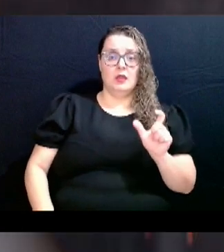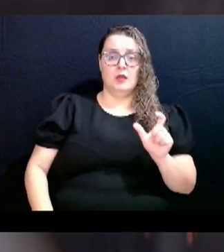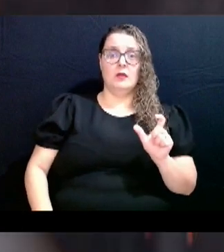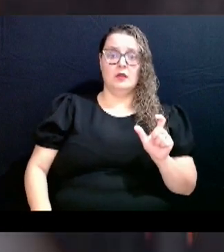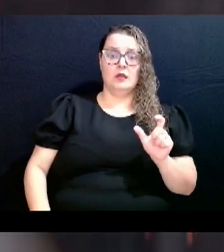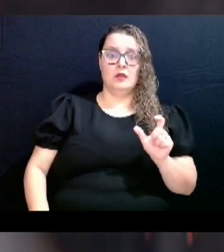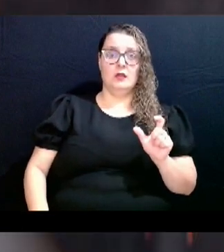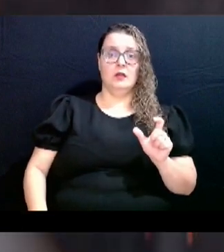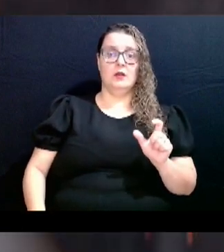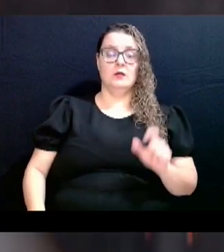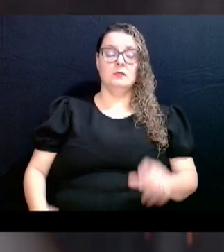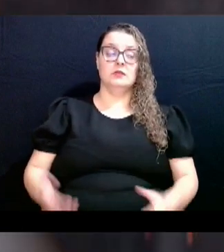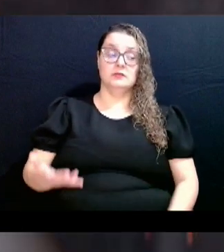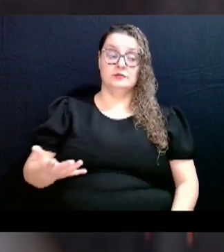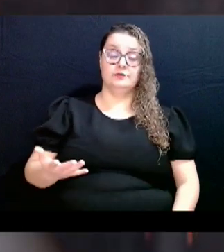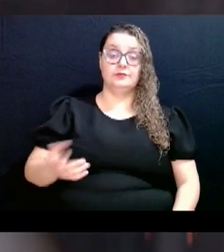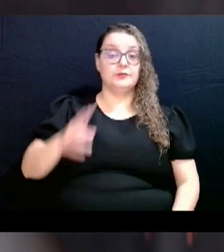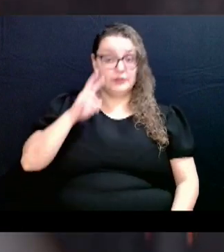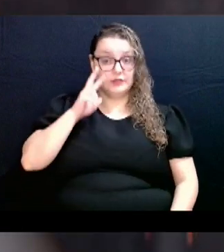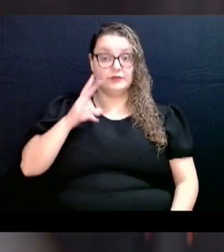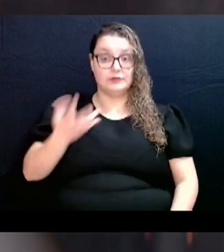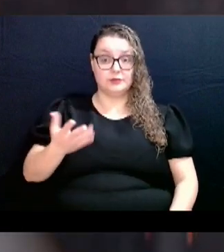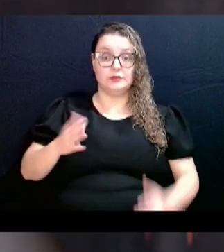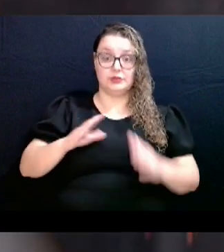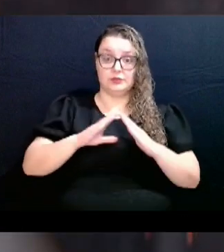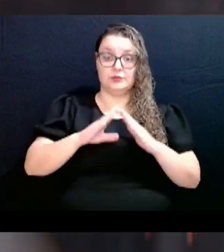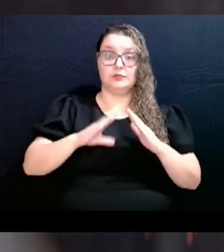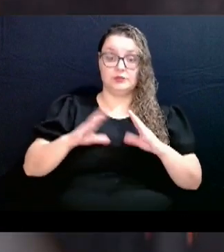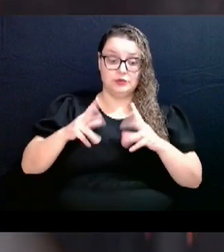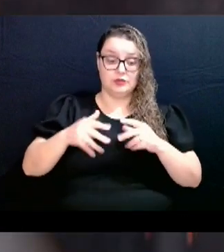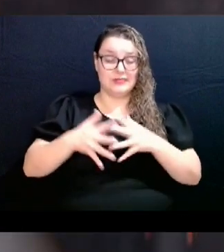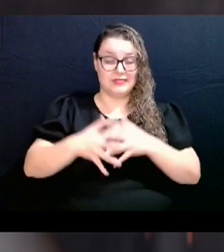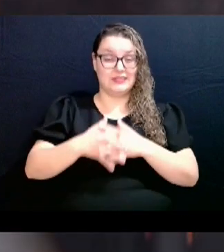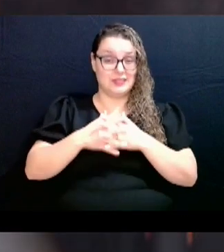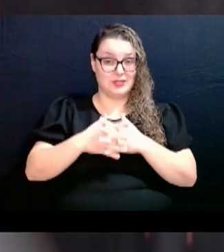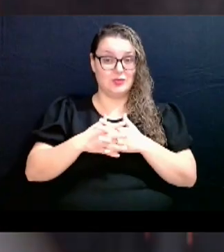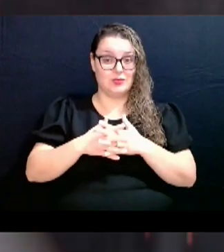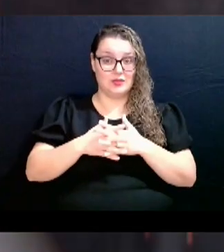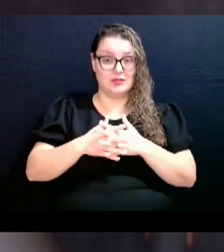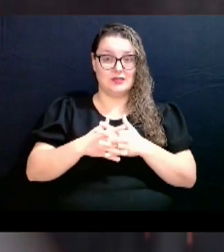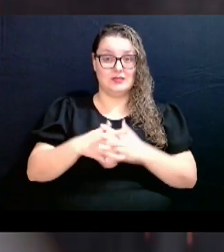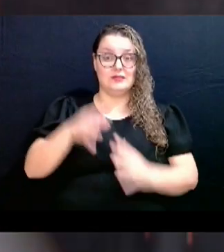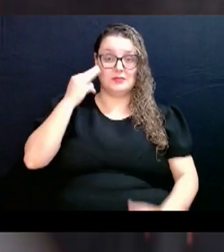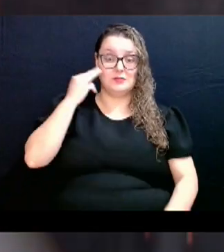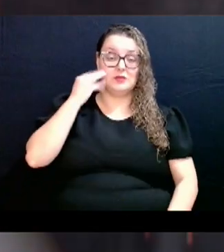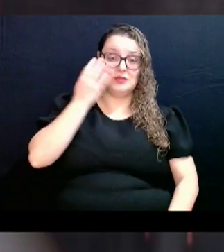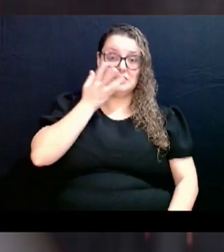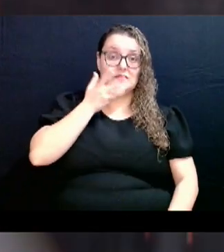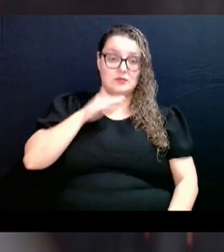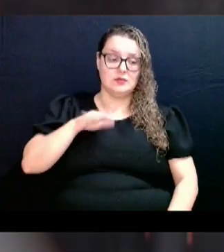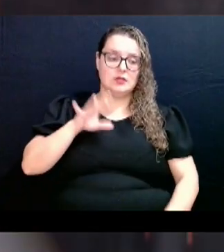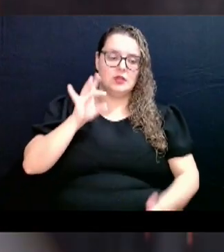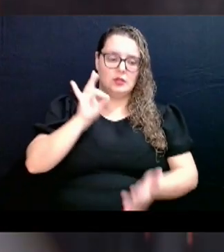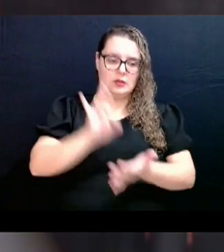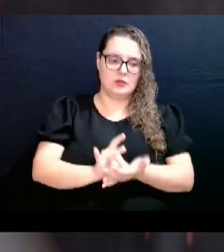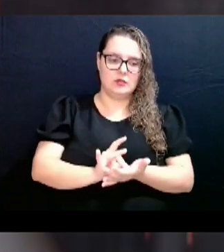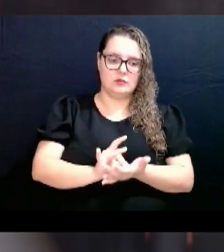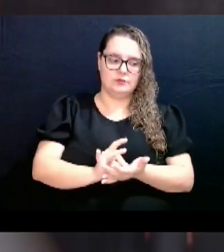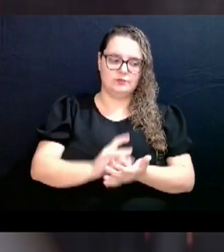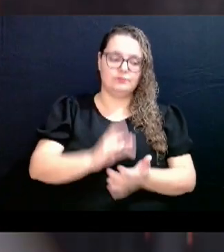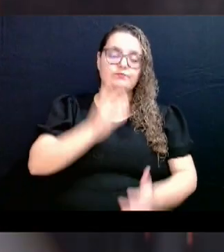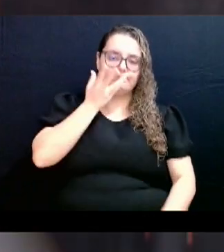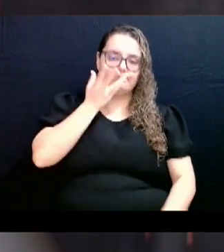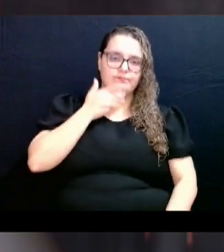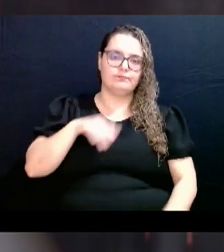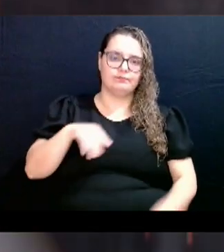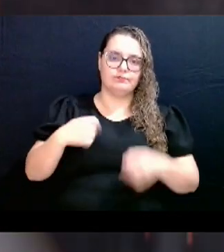também na clínica, toda essa confusão na mente da criança. E realmente essa criança ela precisa de um ambiente